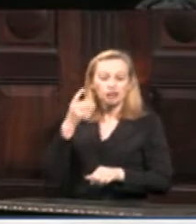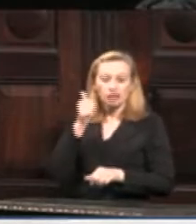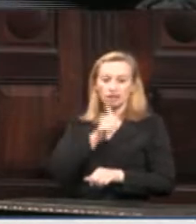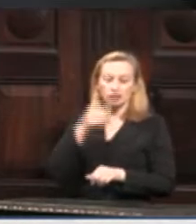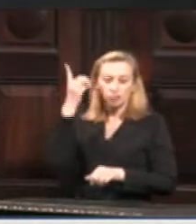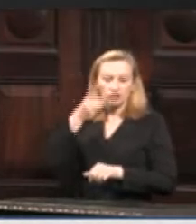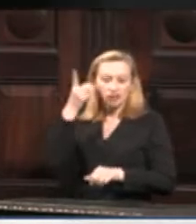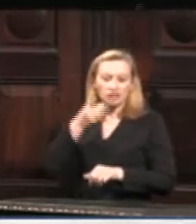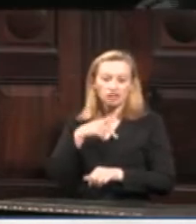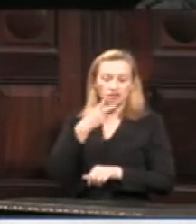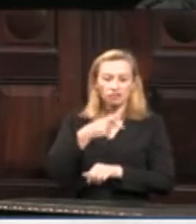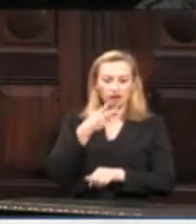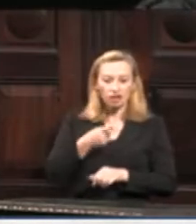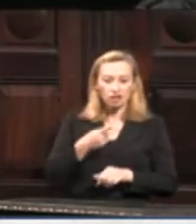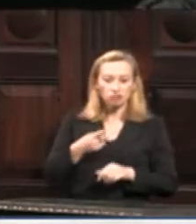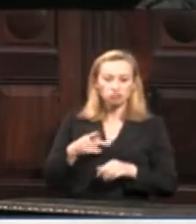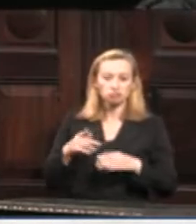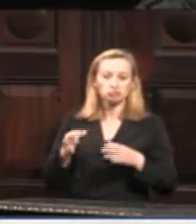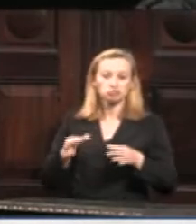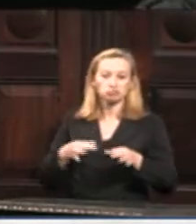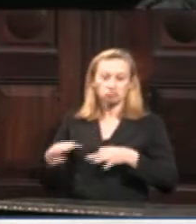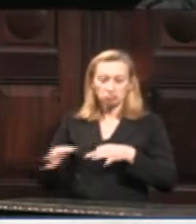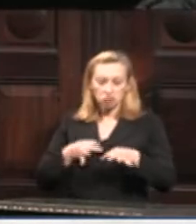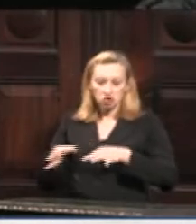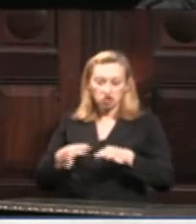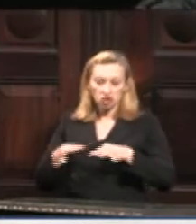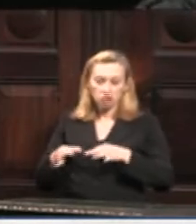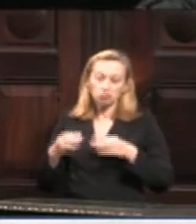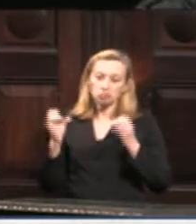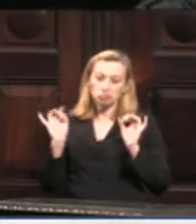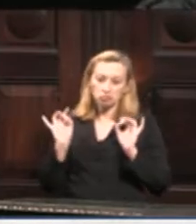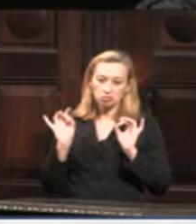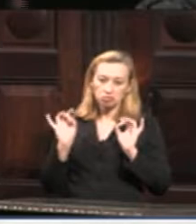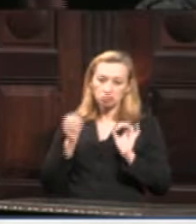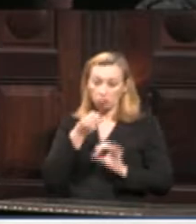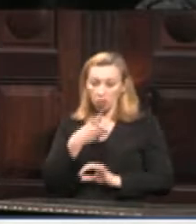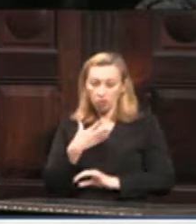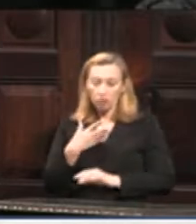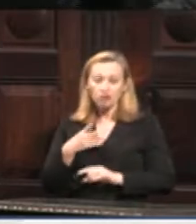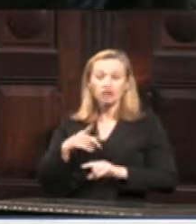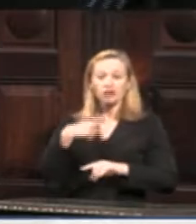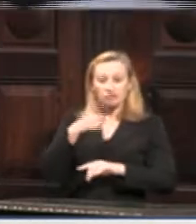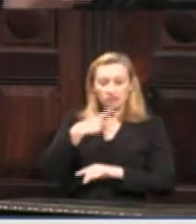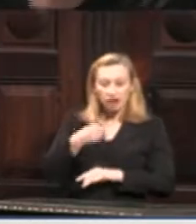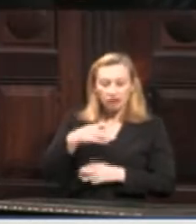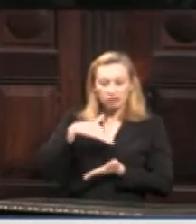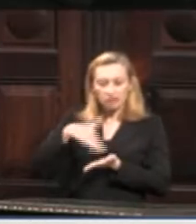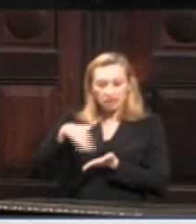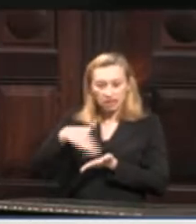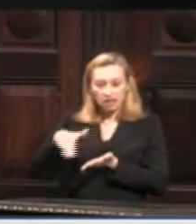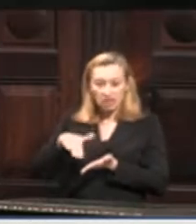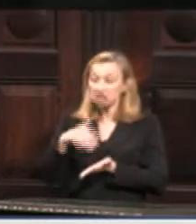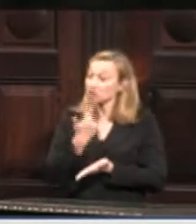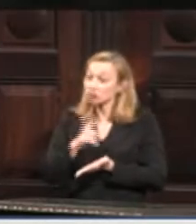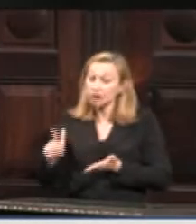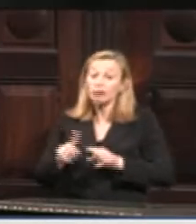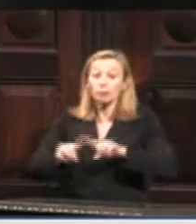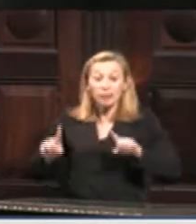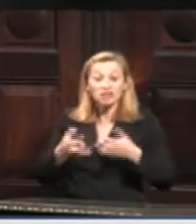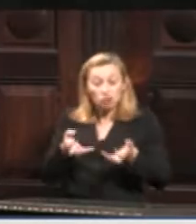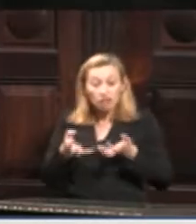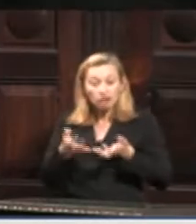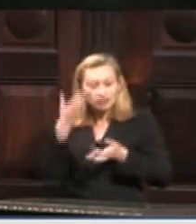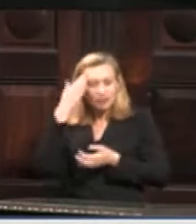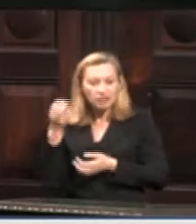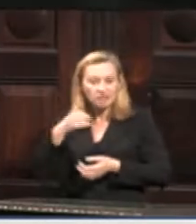menciona uma comissão, uma secretaria da mulher que não existe. Agora, eu quero saber se tem... Agora, a deputada